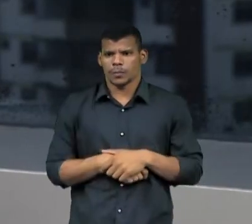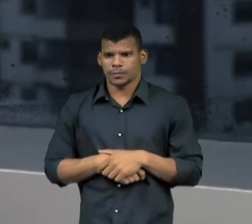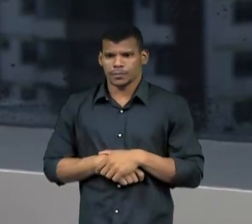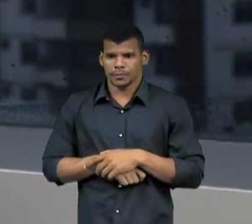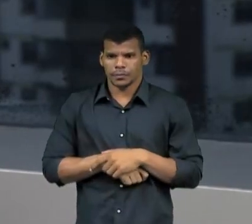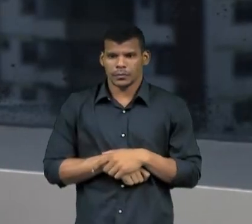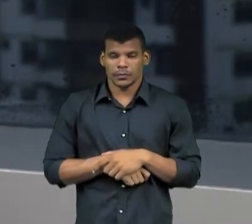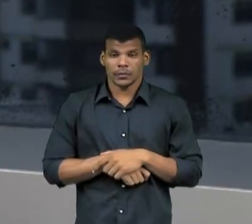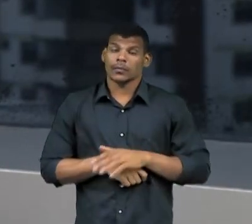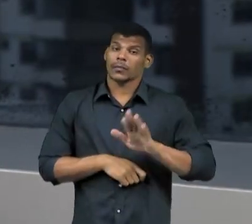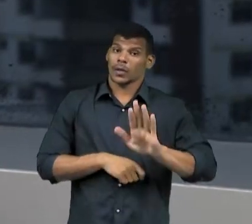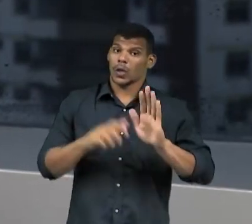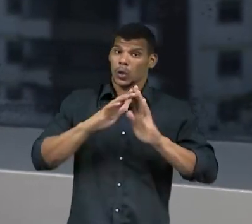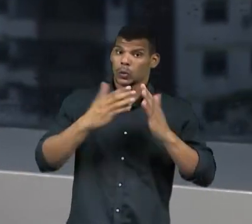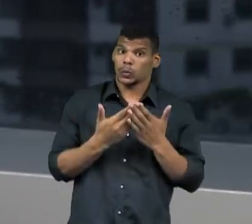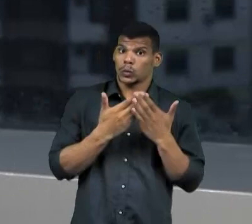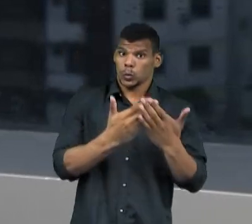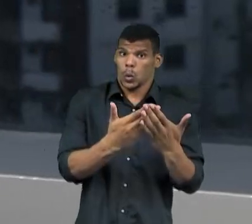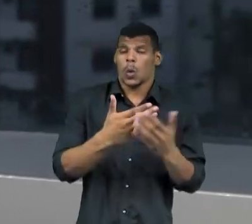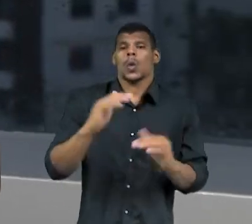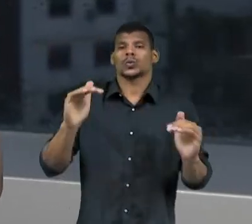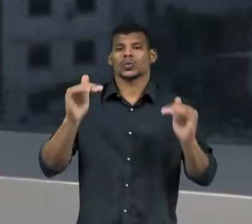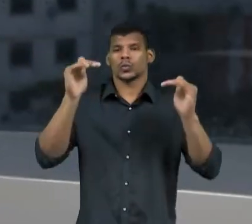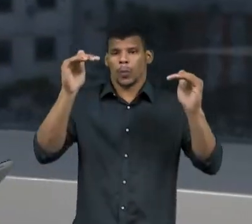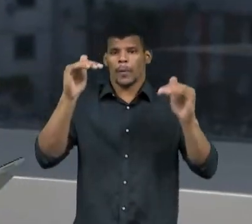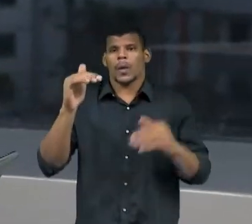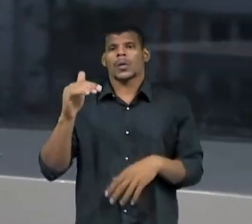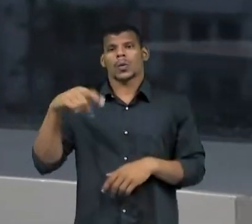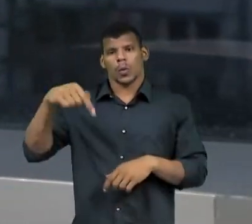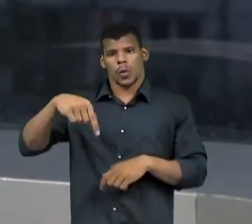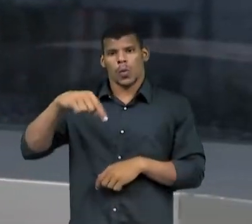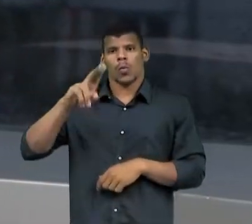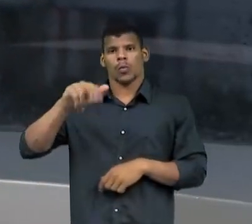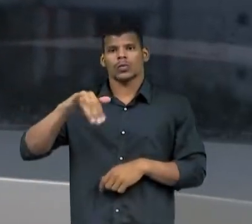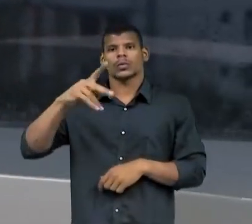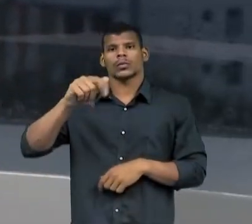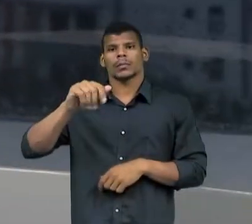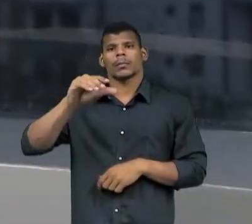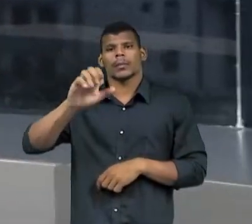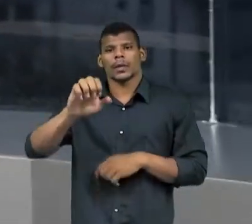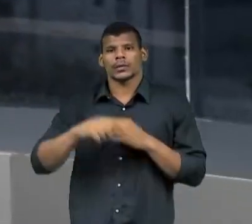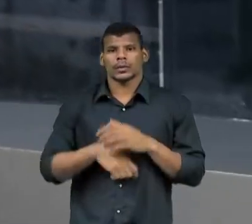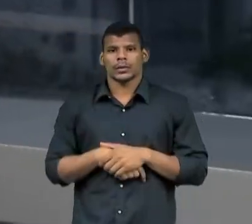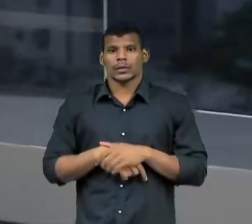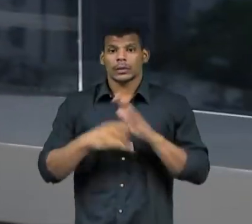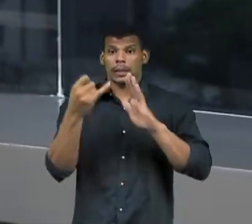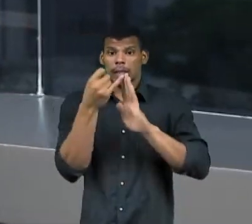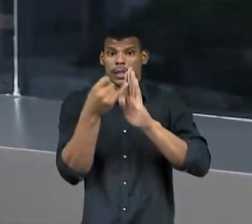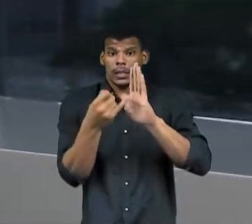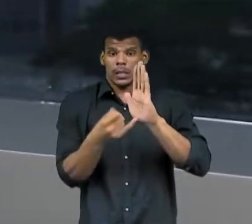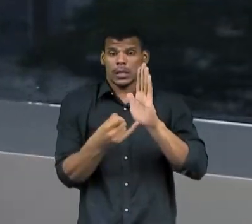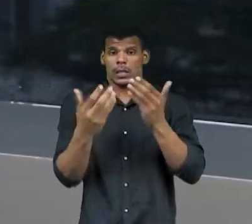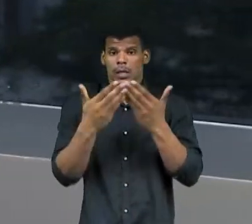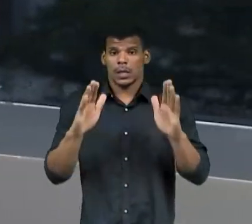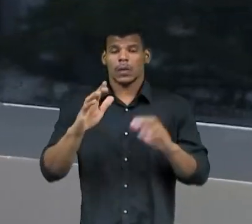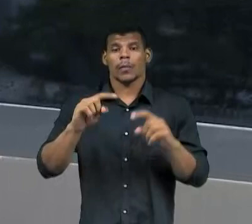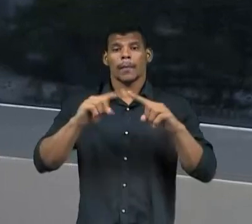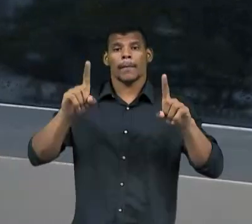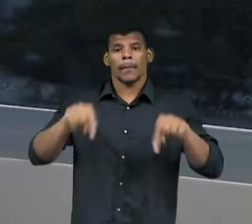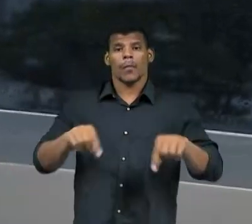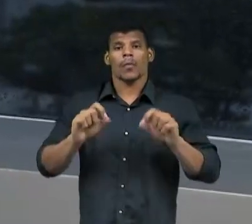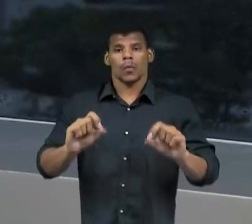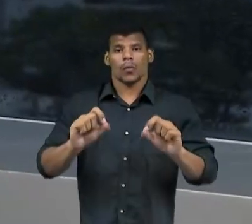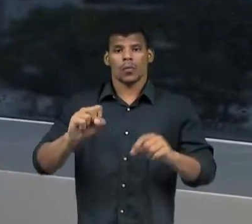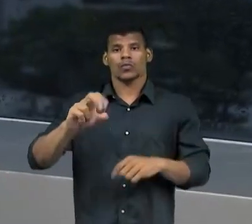A Escola Superior do Parlamento Cearense, a Unipace, está com inscrições abertas para o projeto